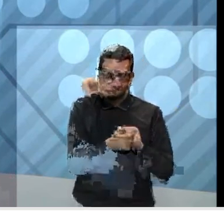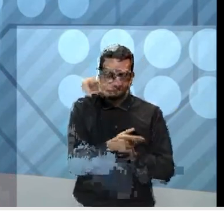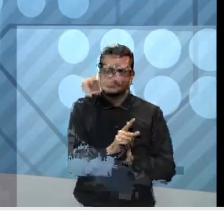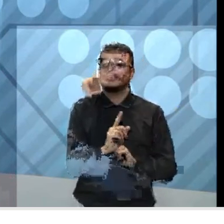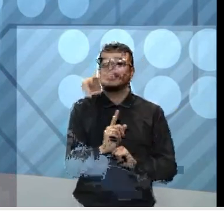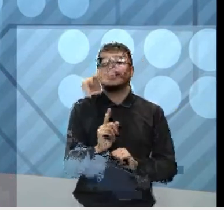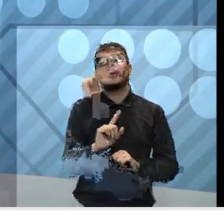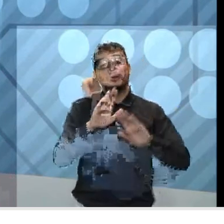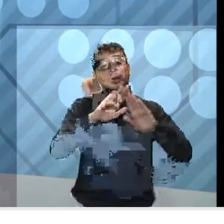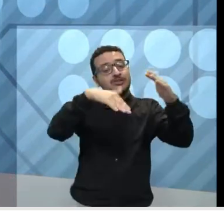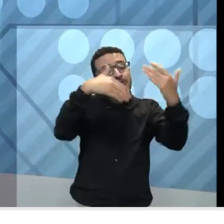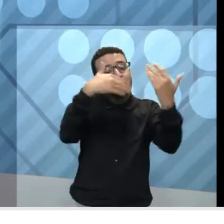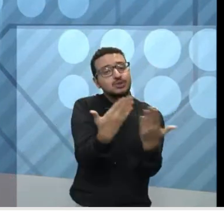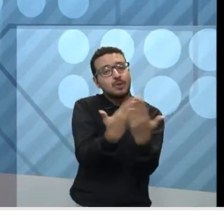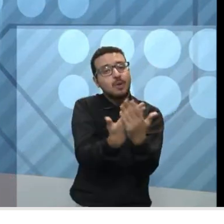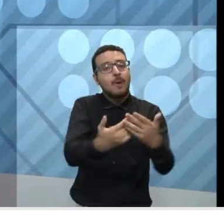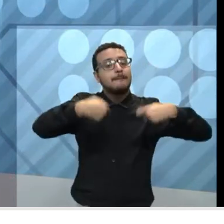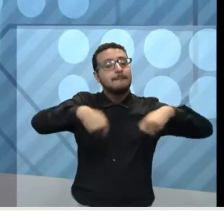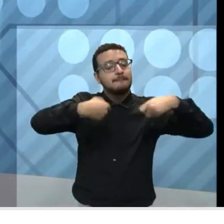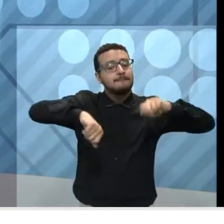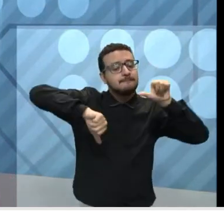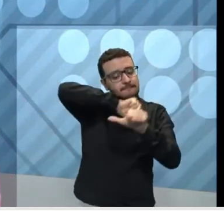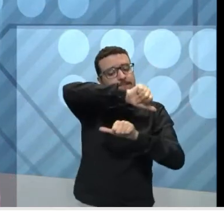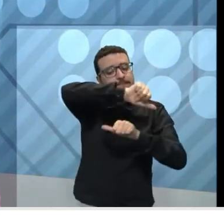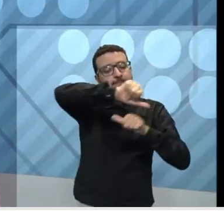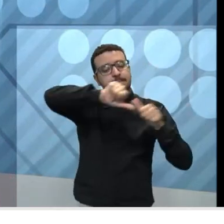para o contexto